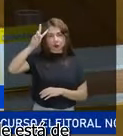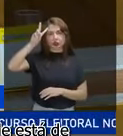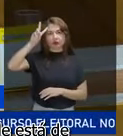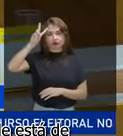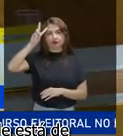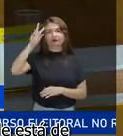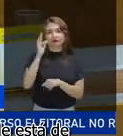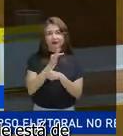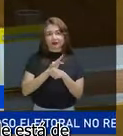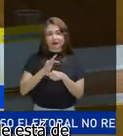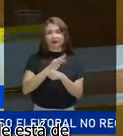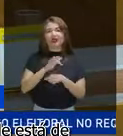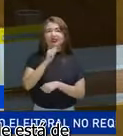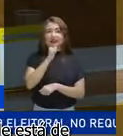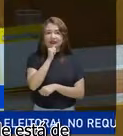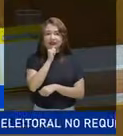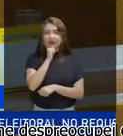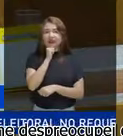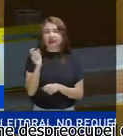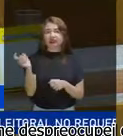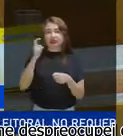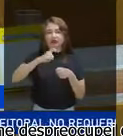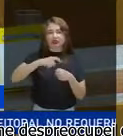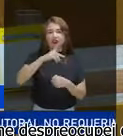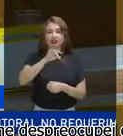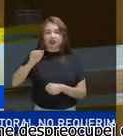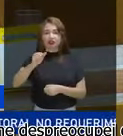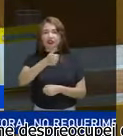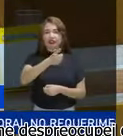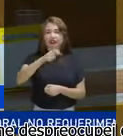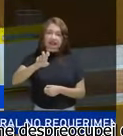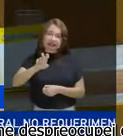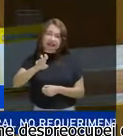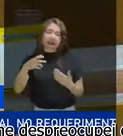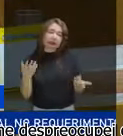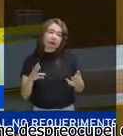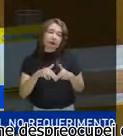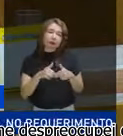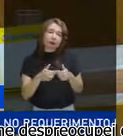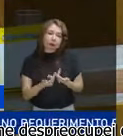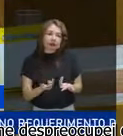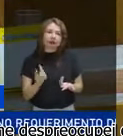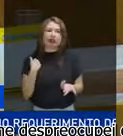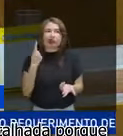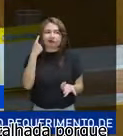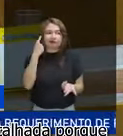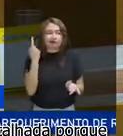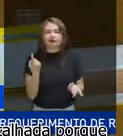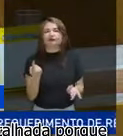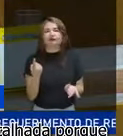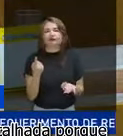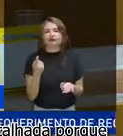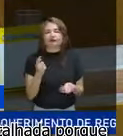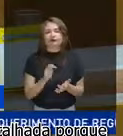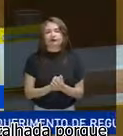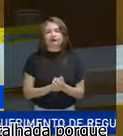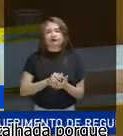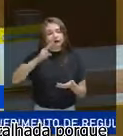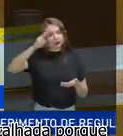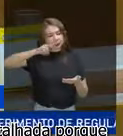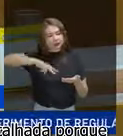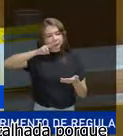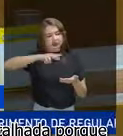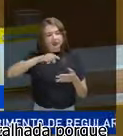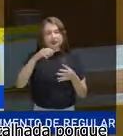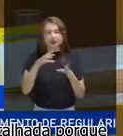Ele está de férias ainda, retorna na verdade dia 15, e por conta disso eu me despreocupei, e realmente eu não ingressei para fazer uma análise mais detalhada,